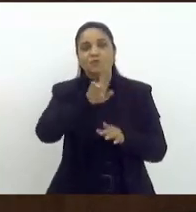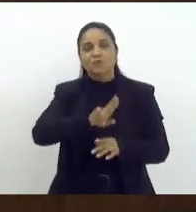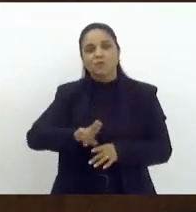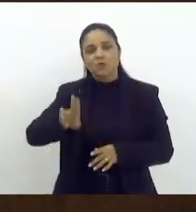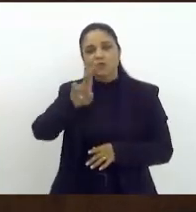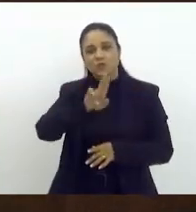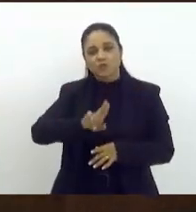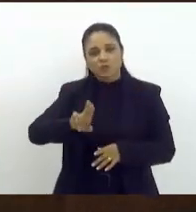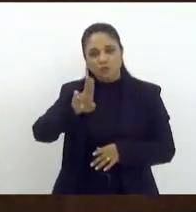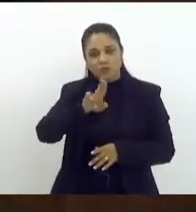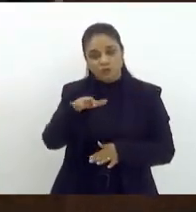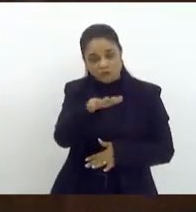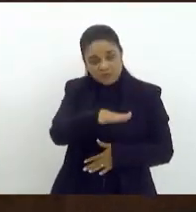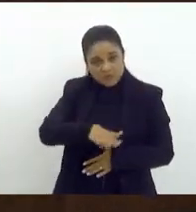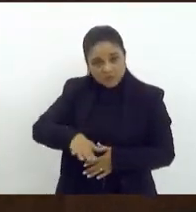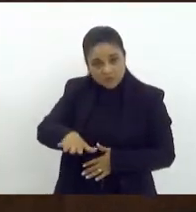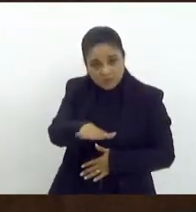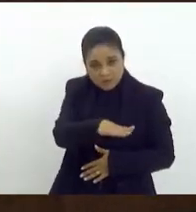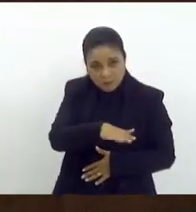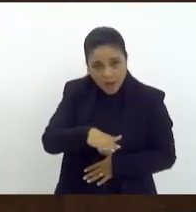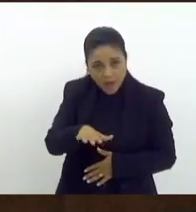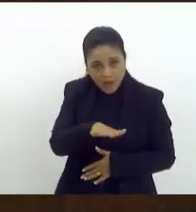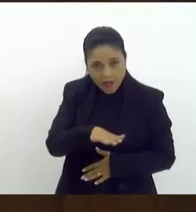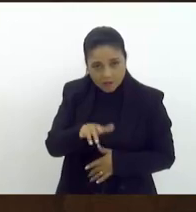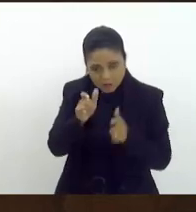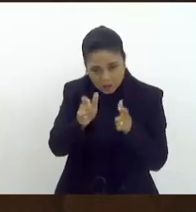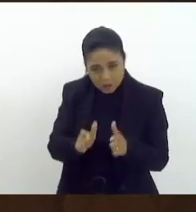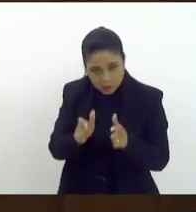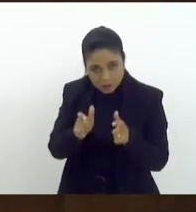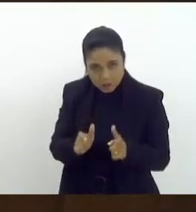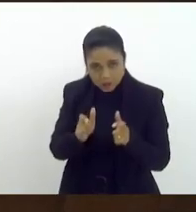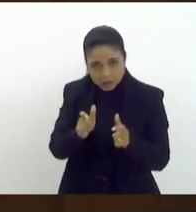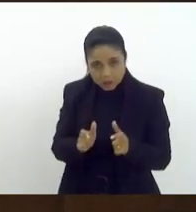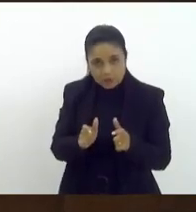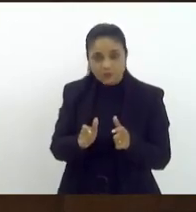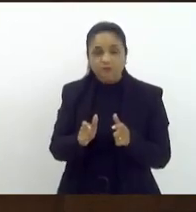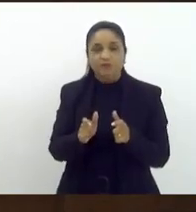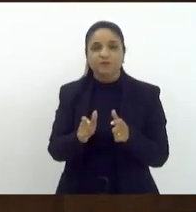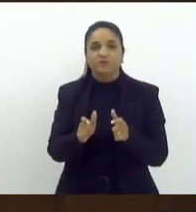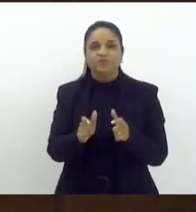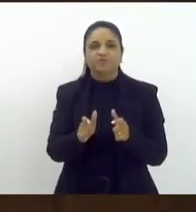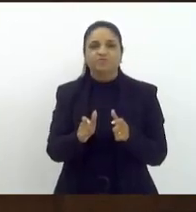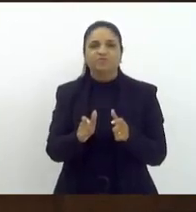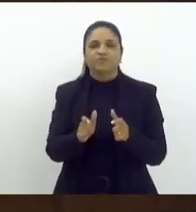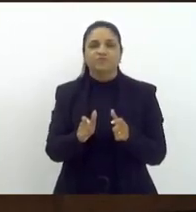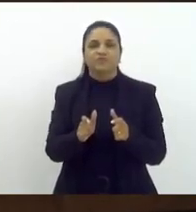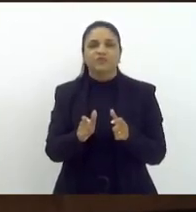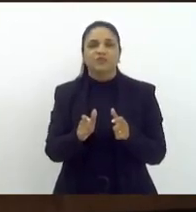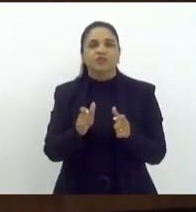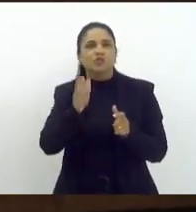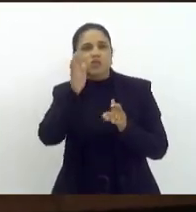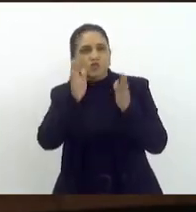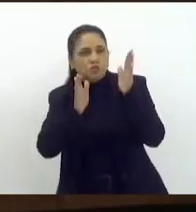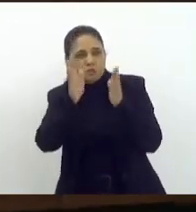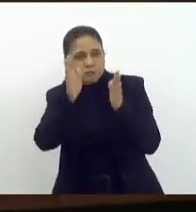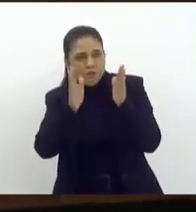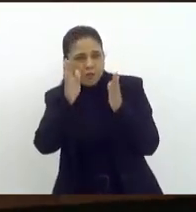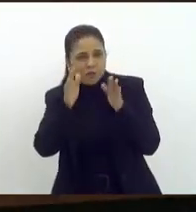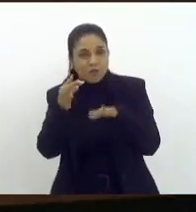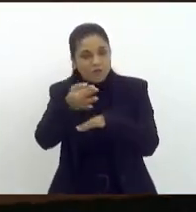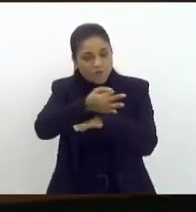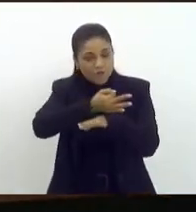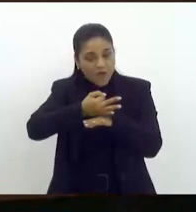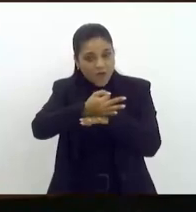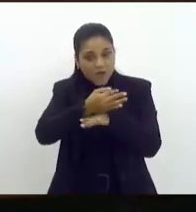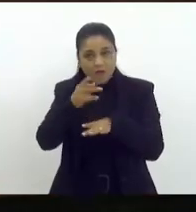de um espaço é que fica subutilizado durante o período das férias e que